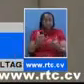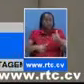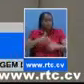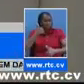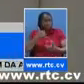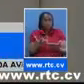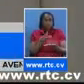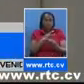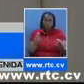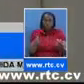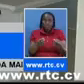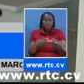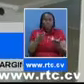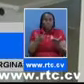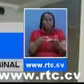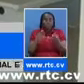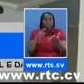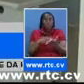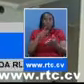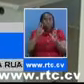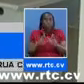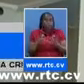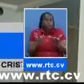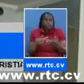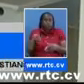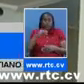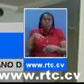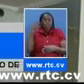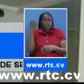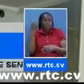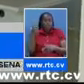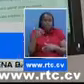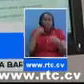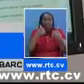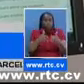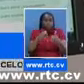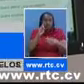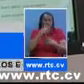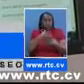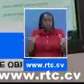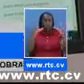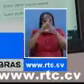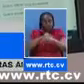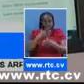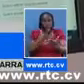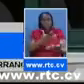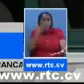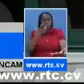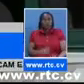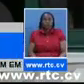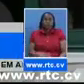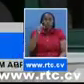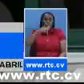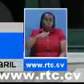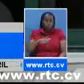satisfaça as suas expectativas num ambiente agradável e num espaço moderno e atrativo. Hoje, ali no